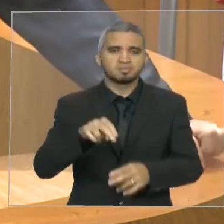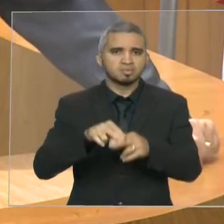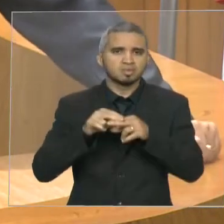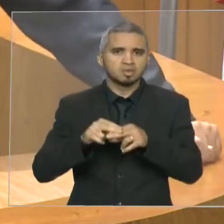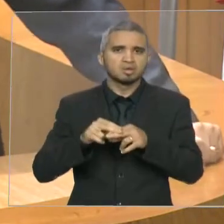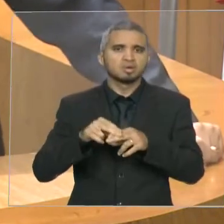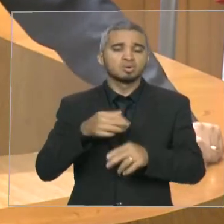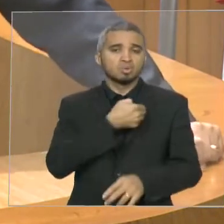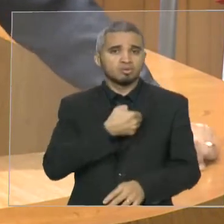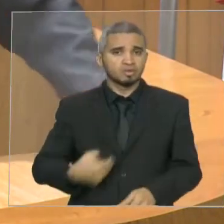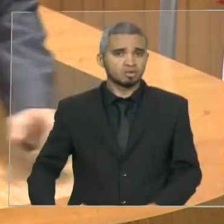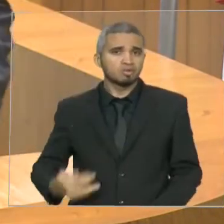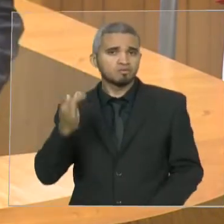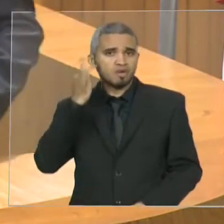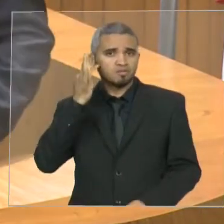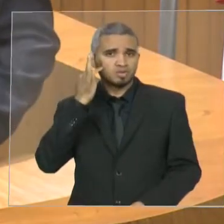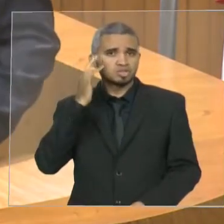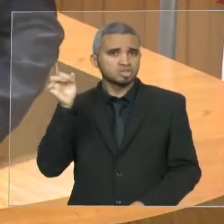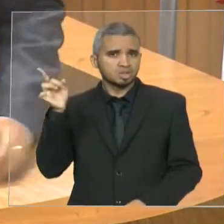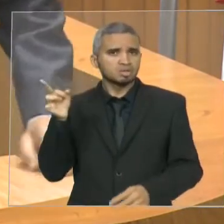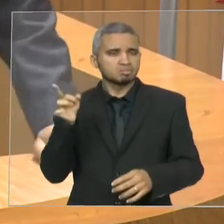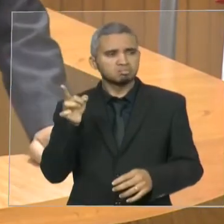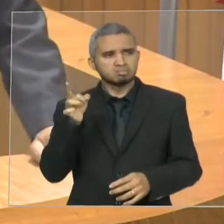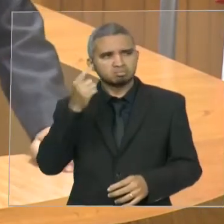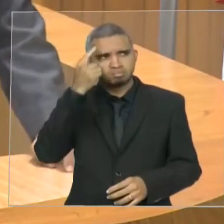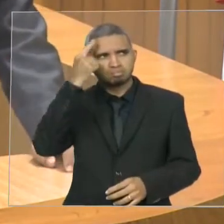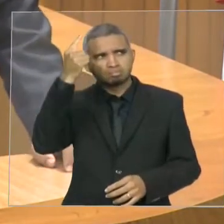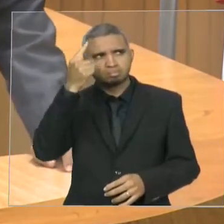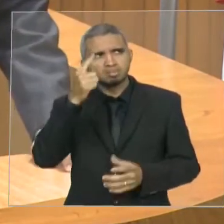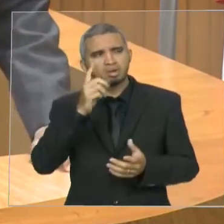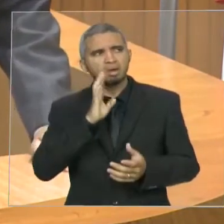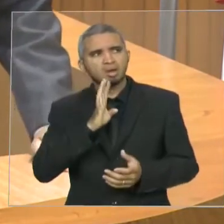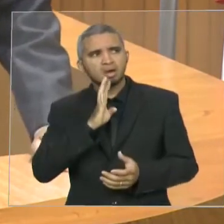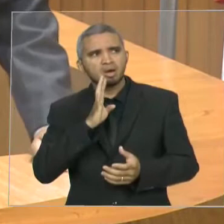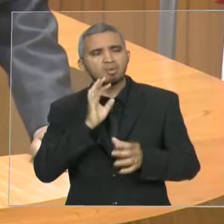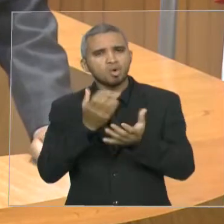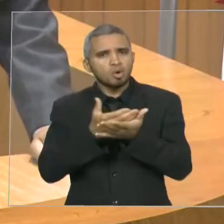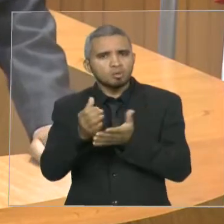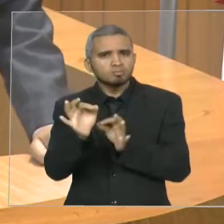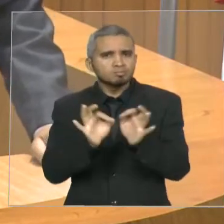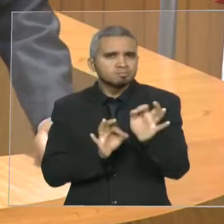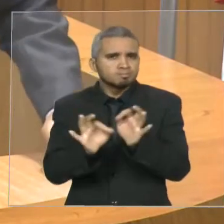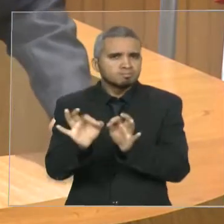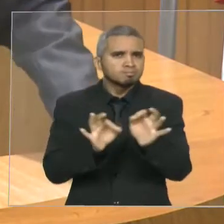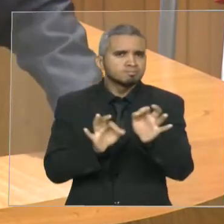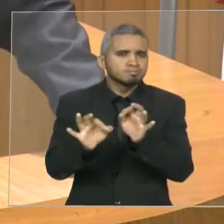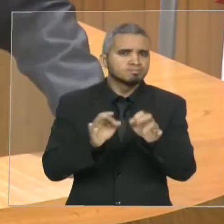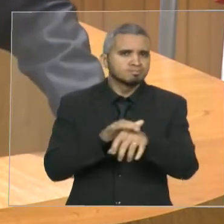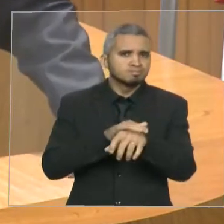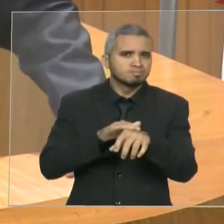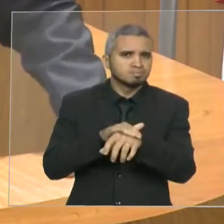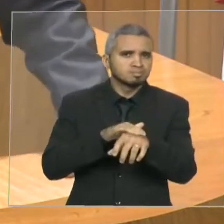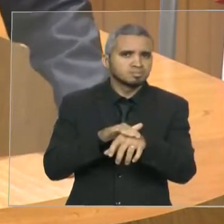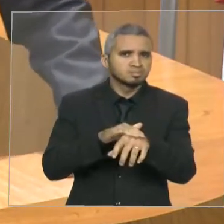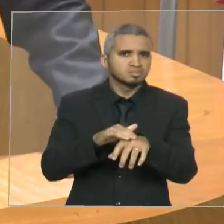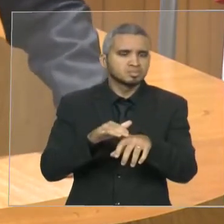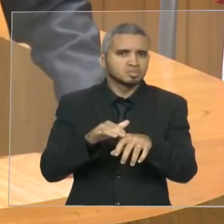Dino acolheu esse pleito, e de lá para cá, são muitas ações. E não nos convém